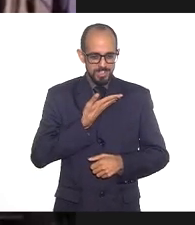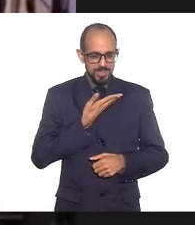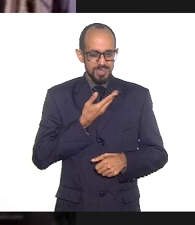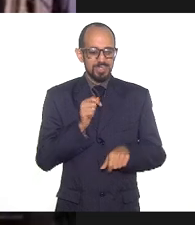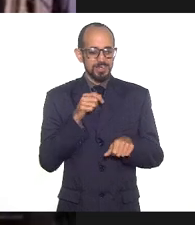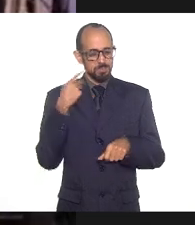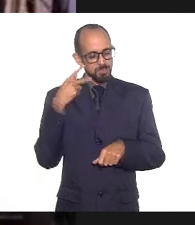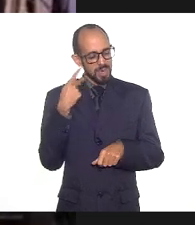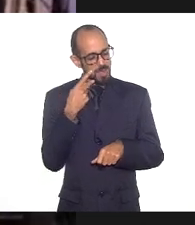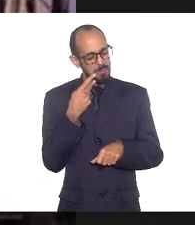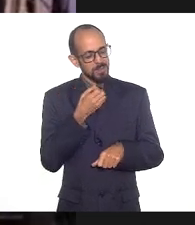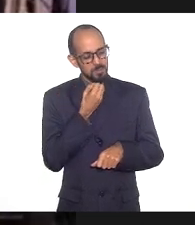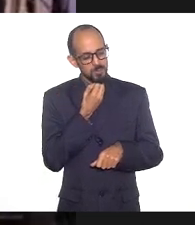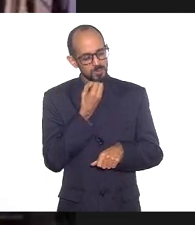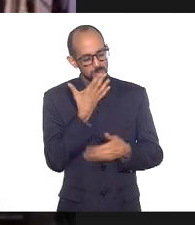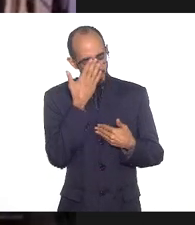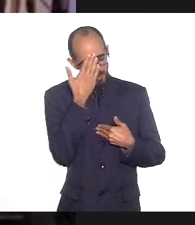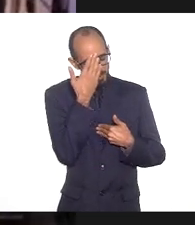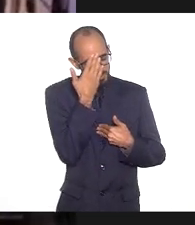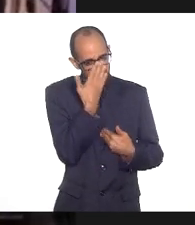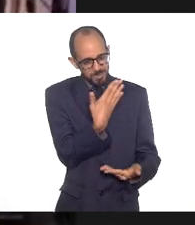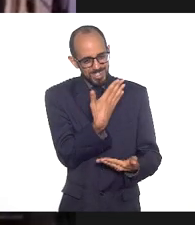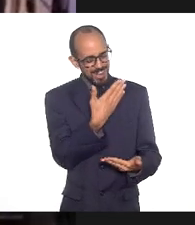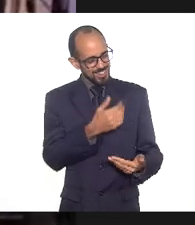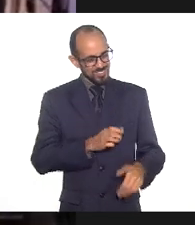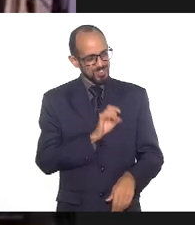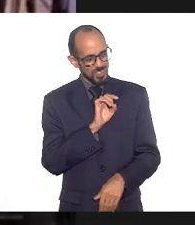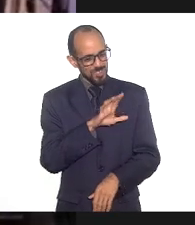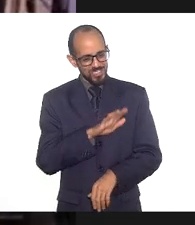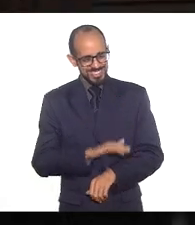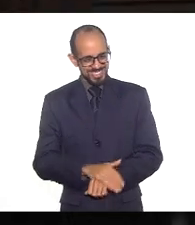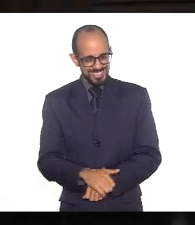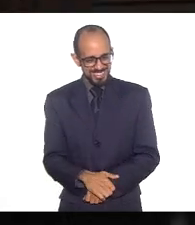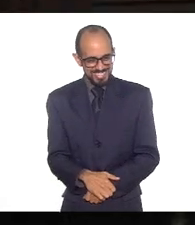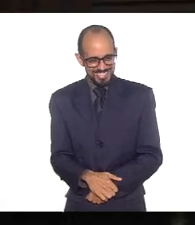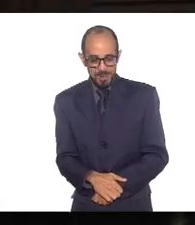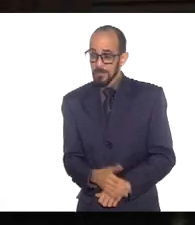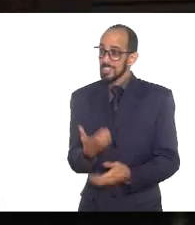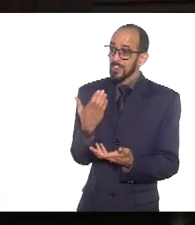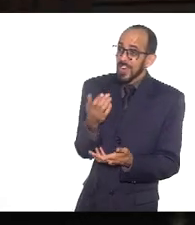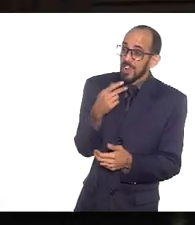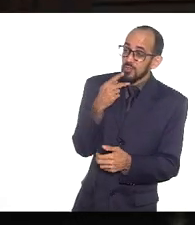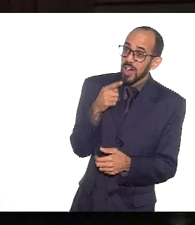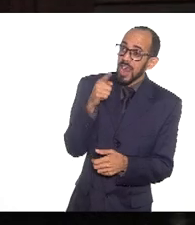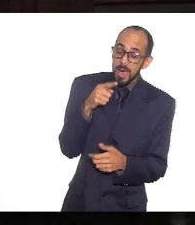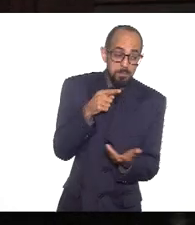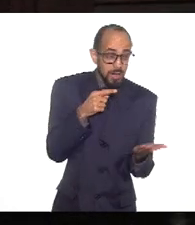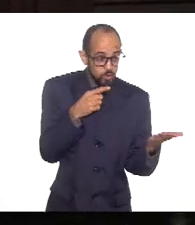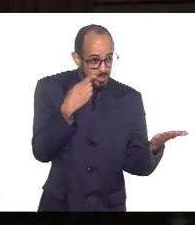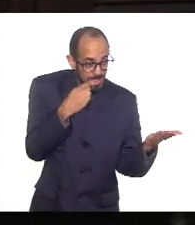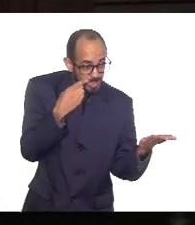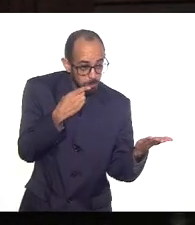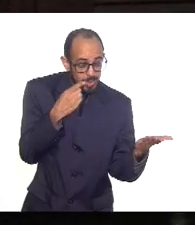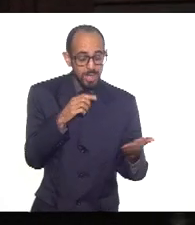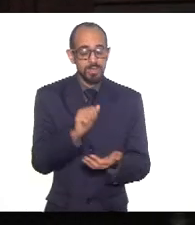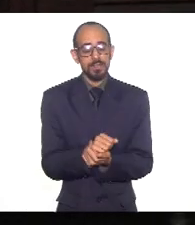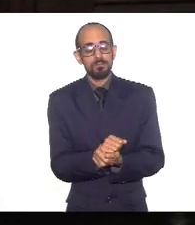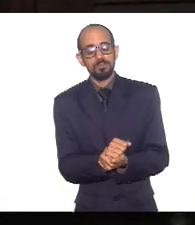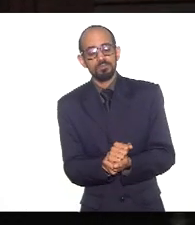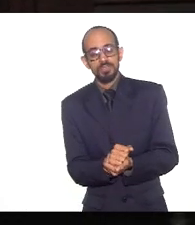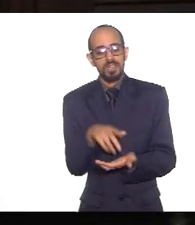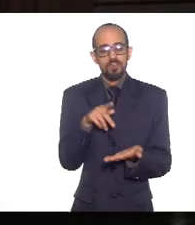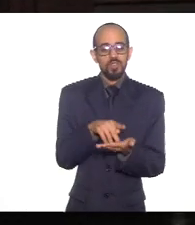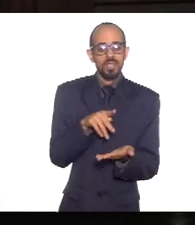falar é muito obrigado eu só queria te dizer isso mas eu queria dizer para você resultado que na realidade